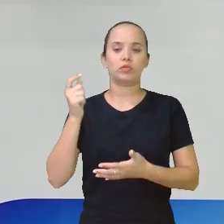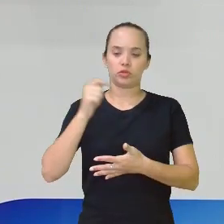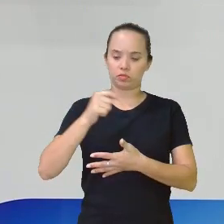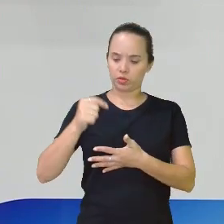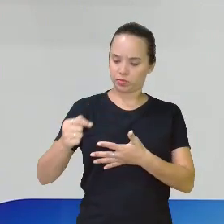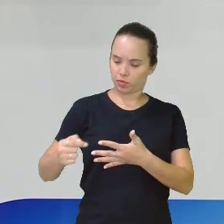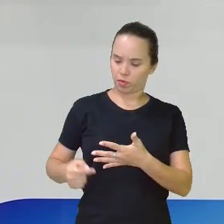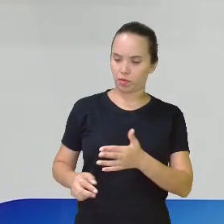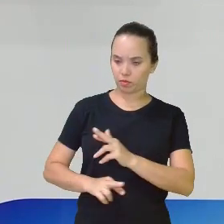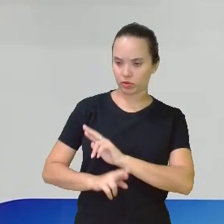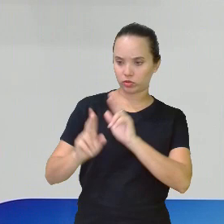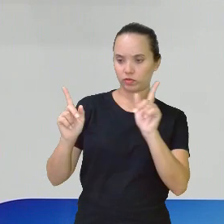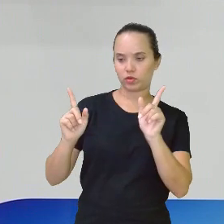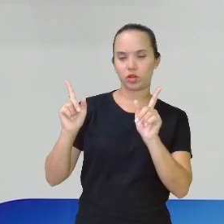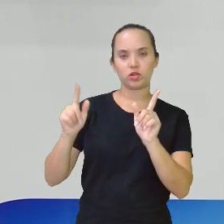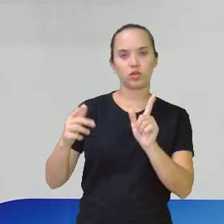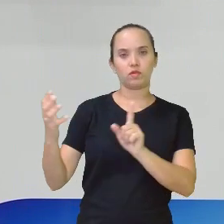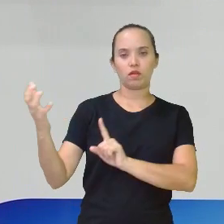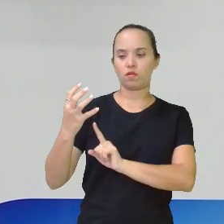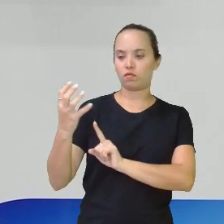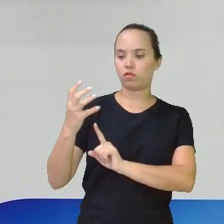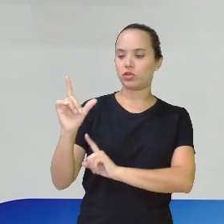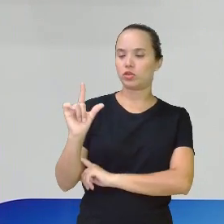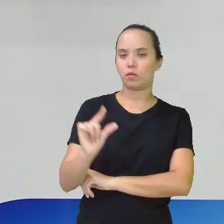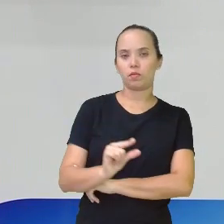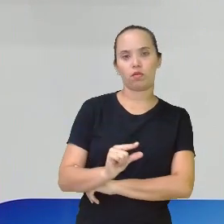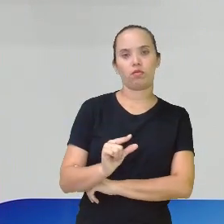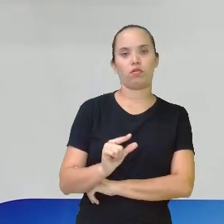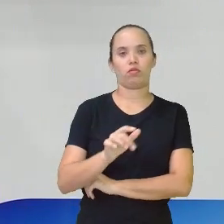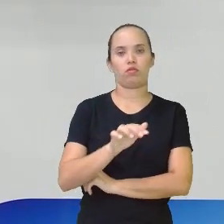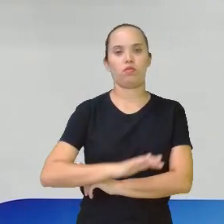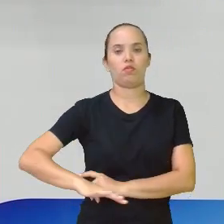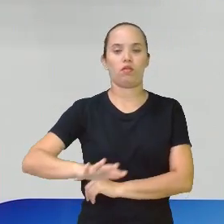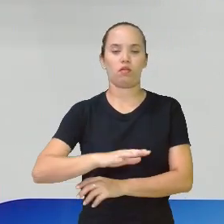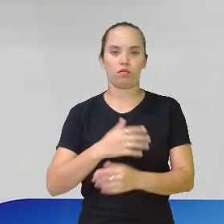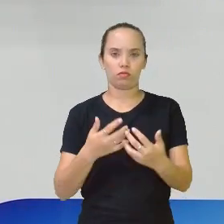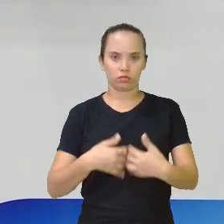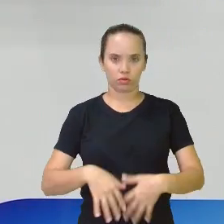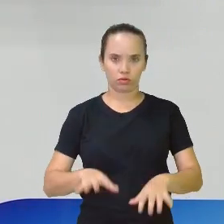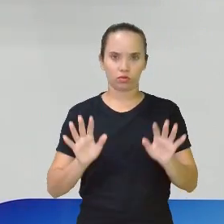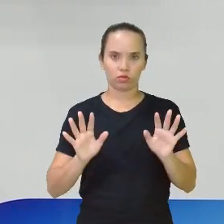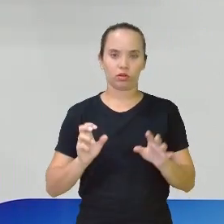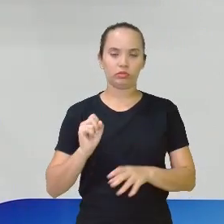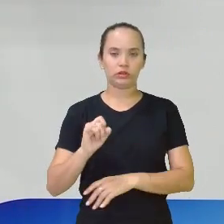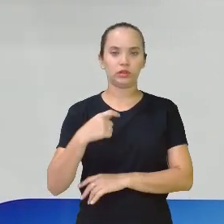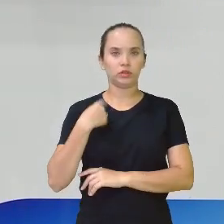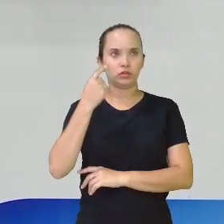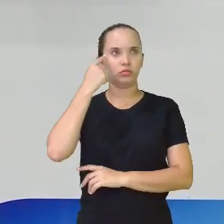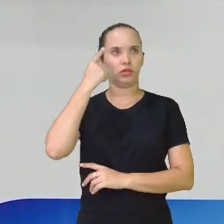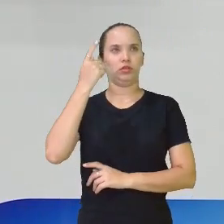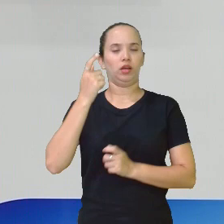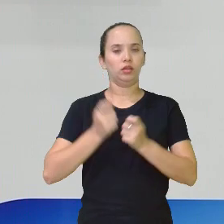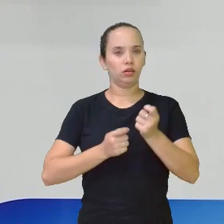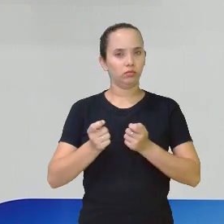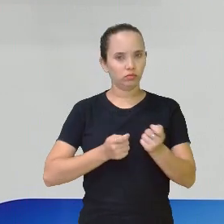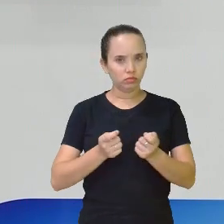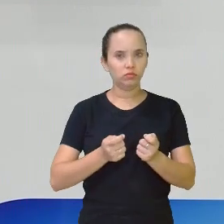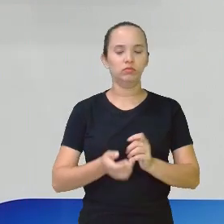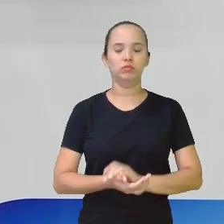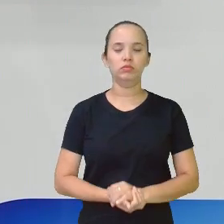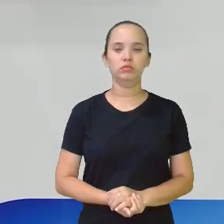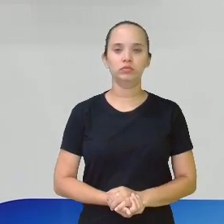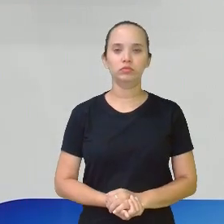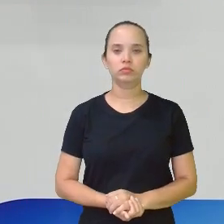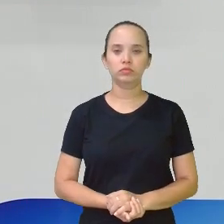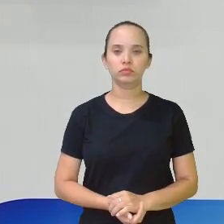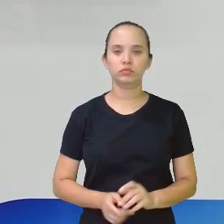alternativas e menos prejudiciais ao meio ambiente quando a gente pensa na utilização da combustão. E aí eu estou falando de